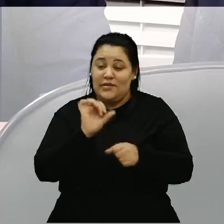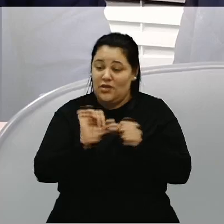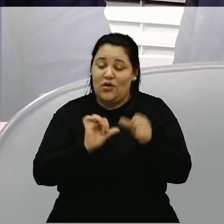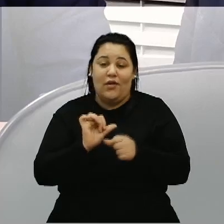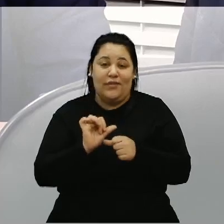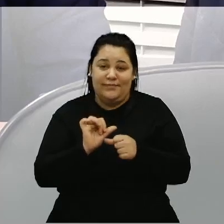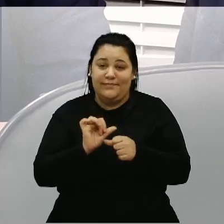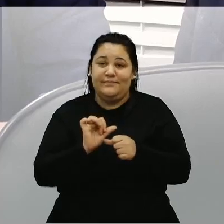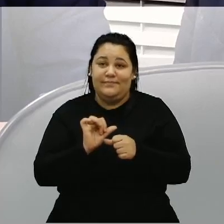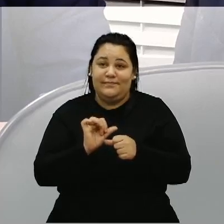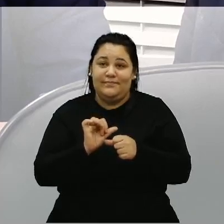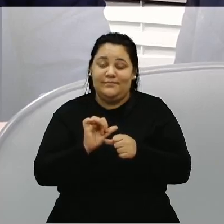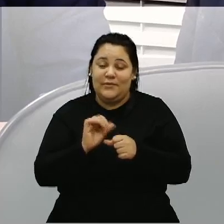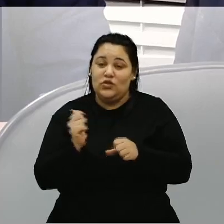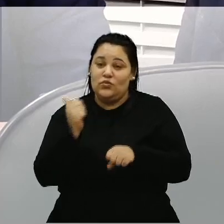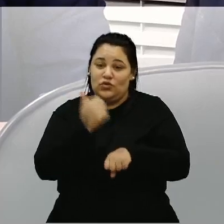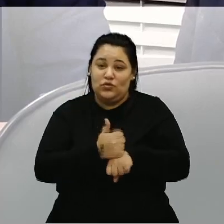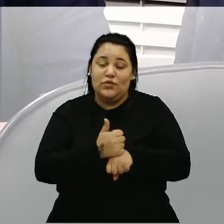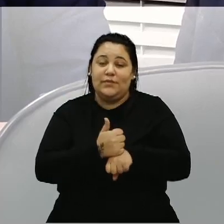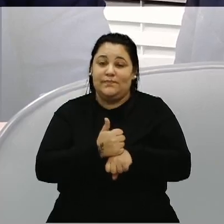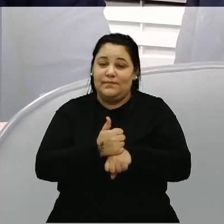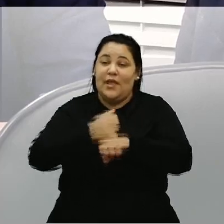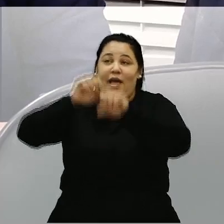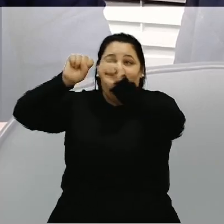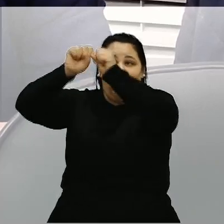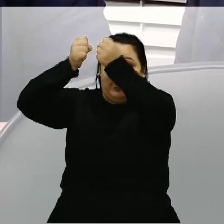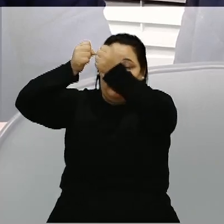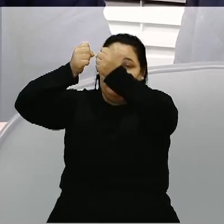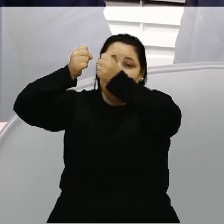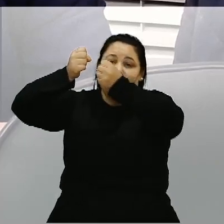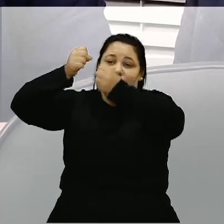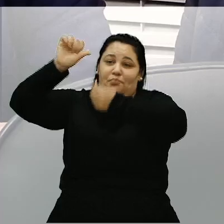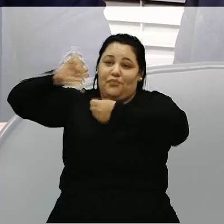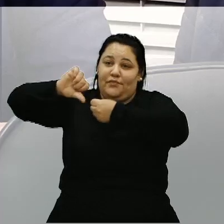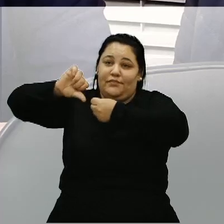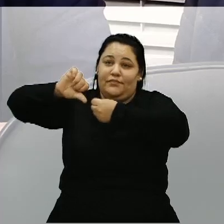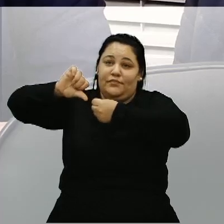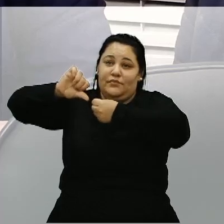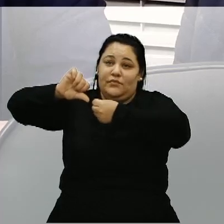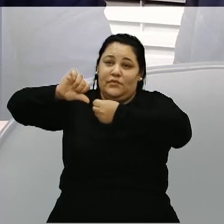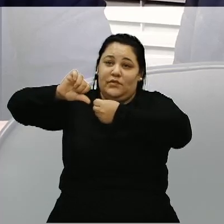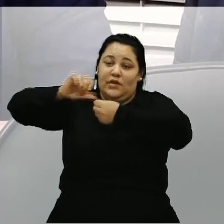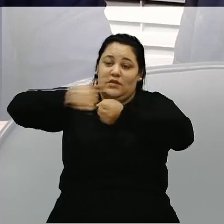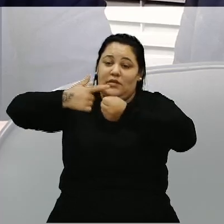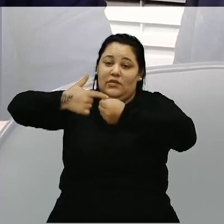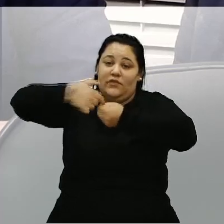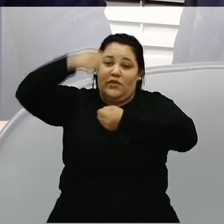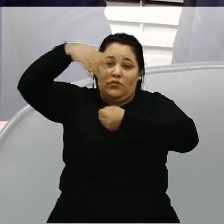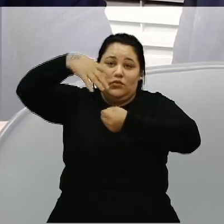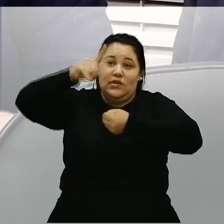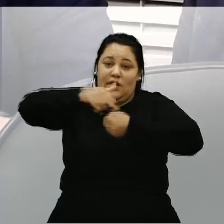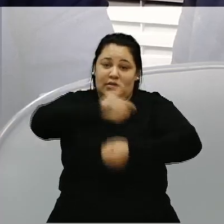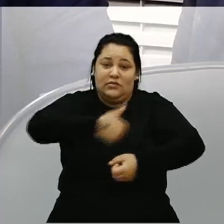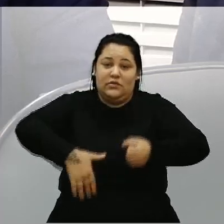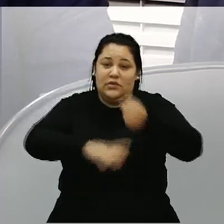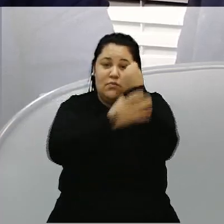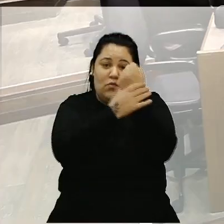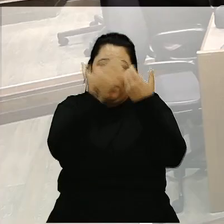necessárias. Então tem que ir lá e trocar as que estão queimadas e vai indo aos poucos para poder a cidade ficar com luz. Isso é segurança pública.